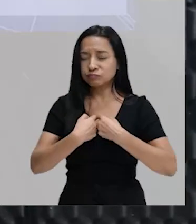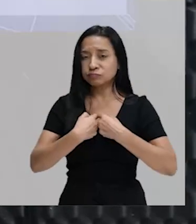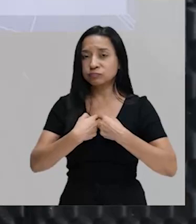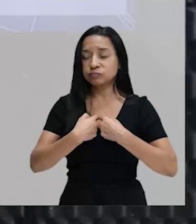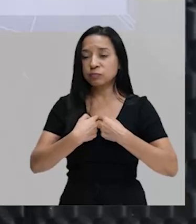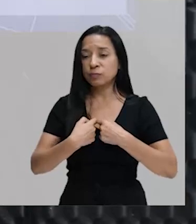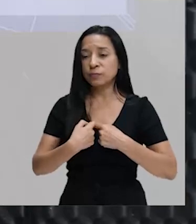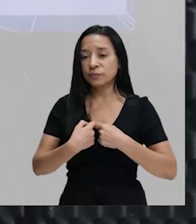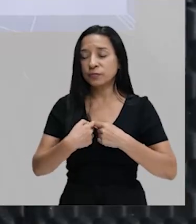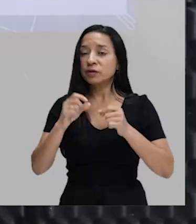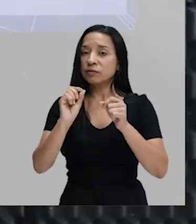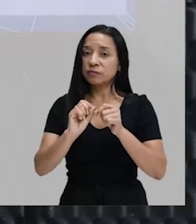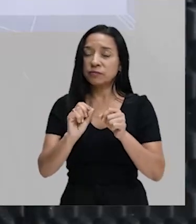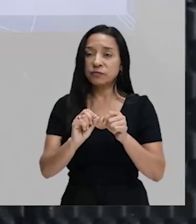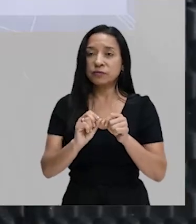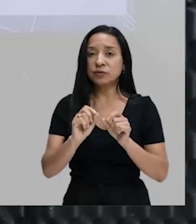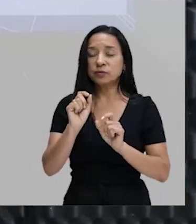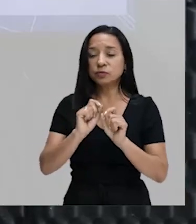vezes